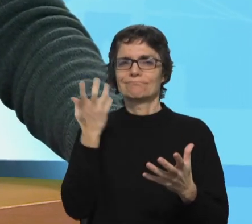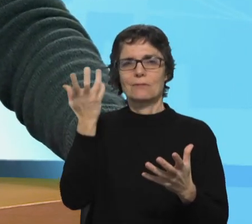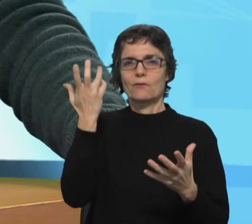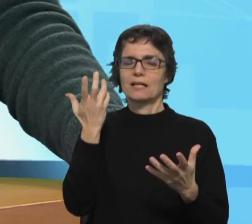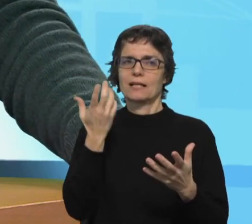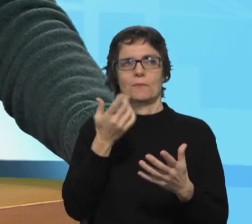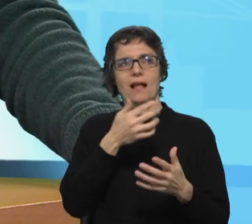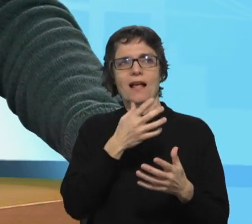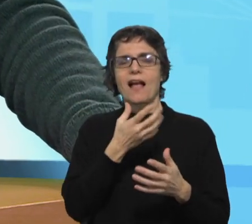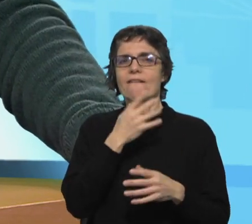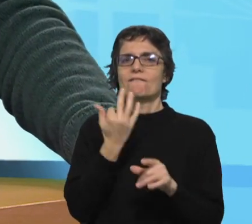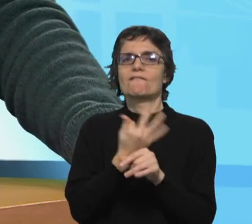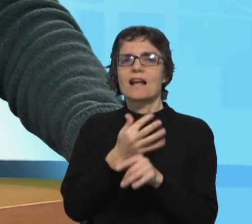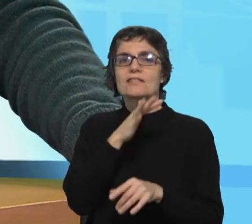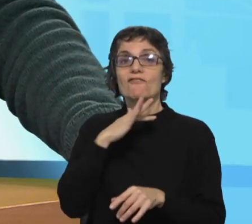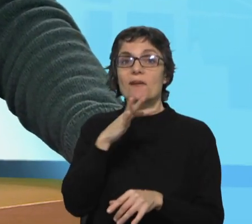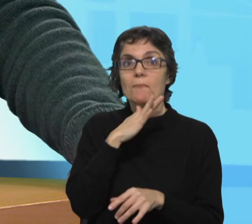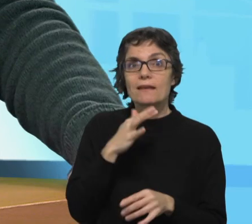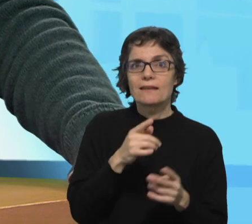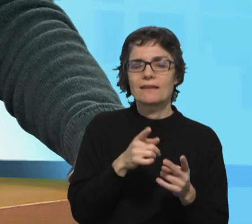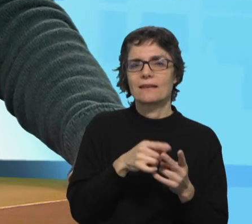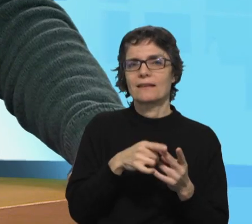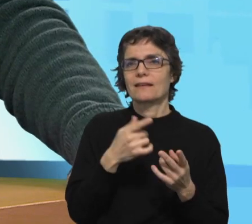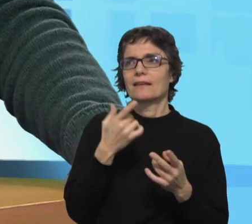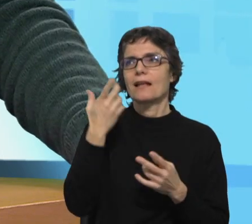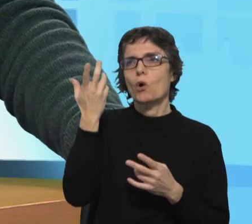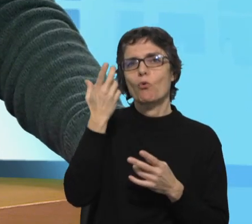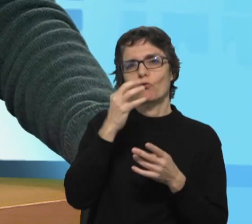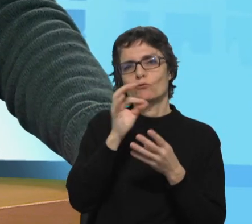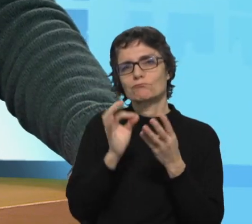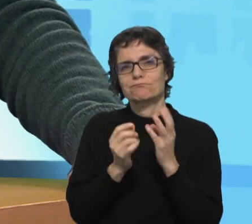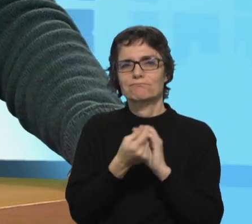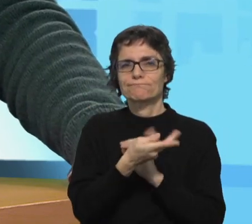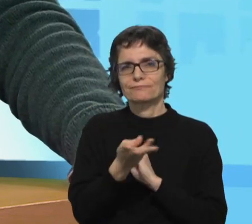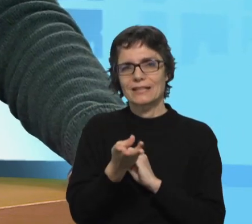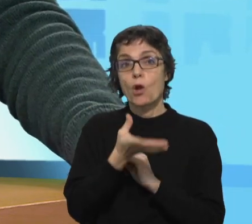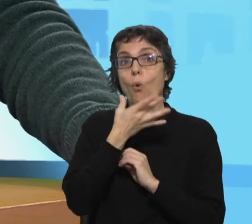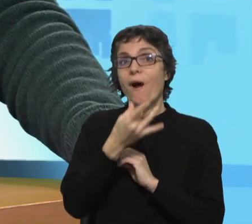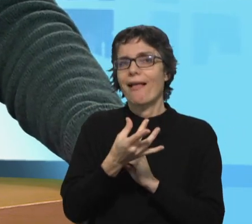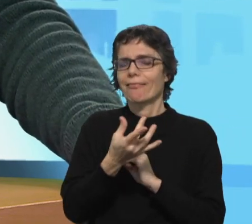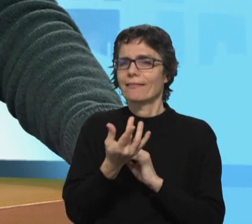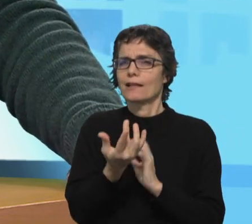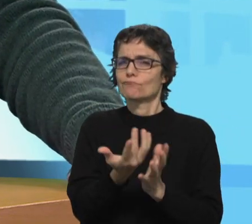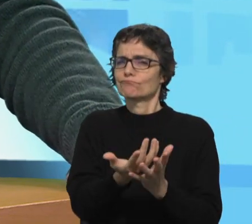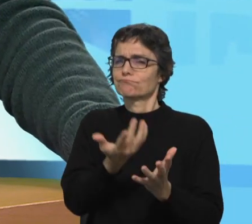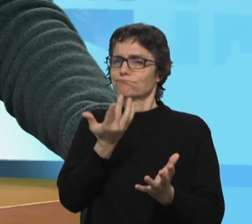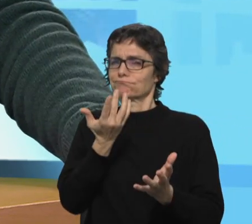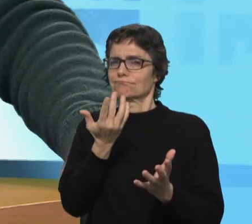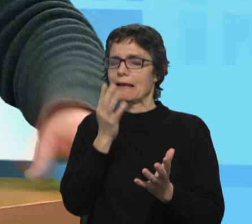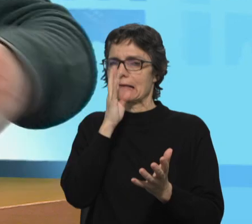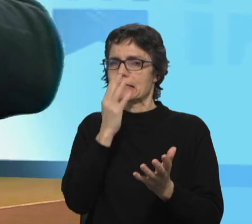da família, enfim, ligado a outros aspectos culturais. O Natal foi ganhando uma importância